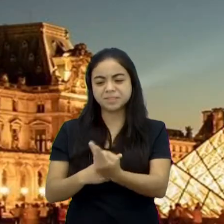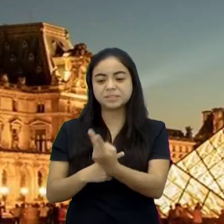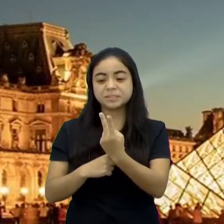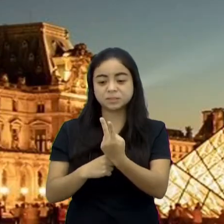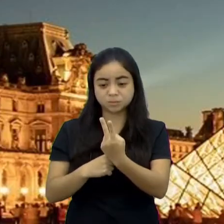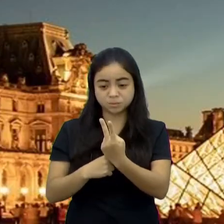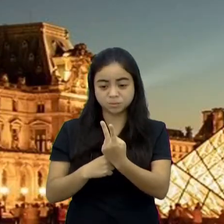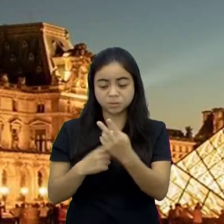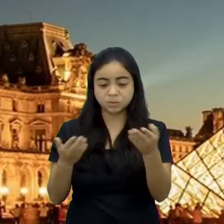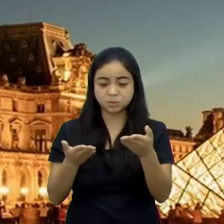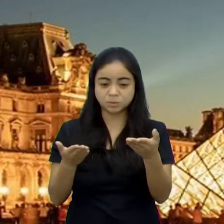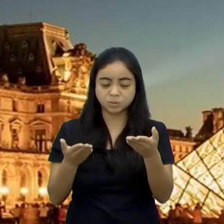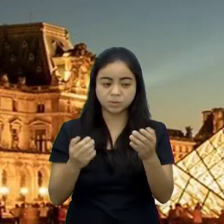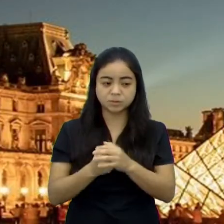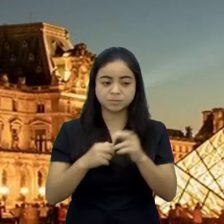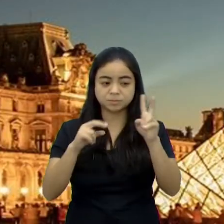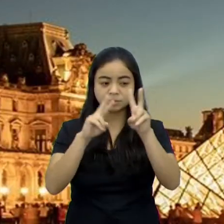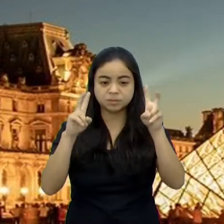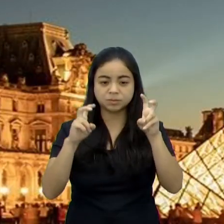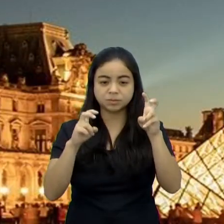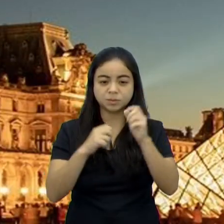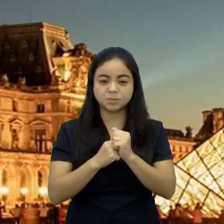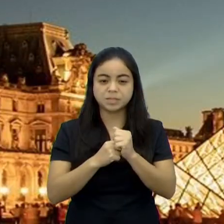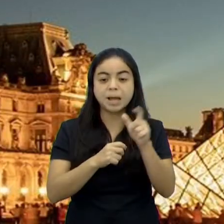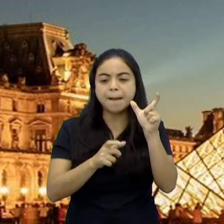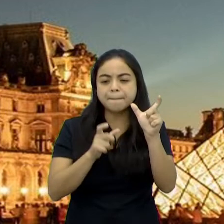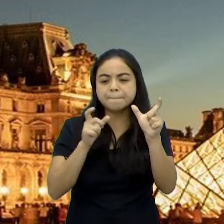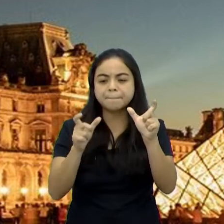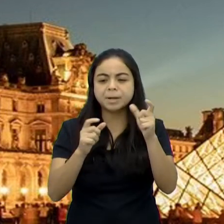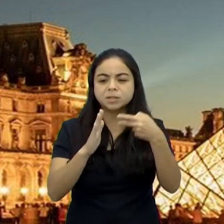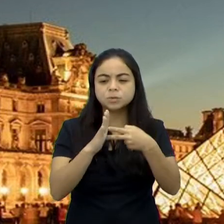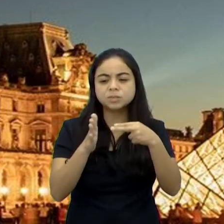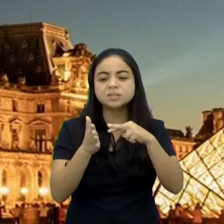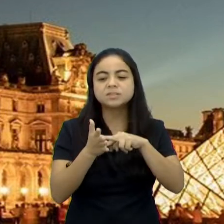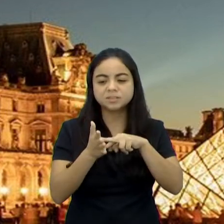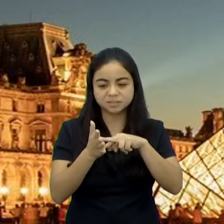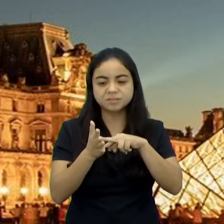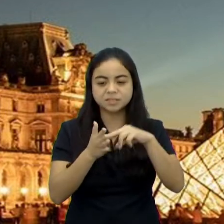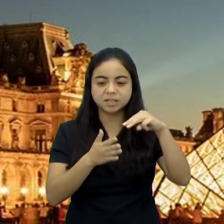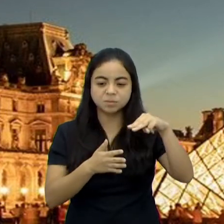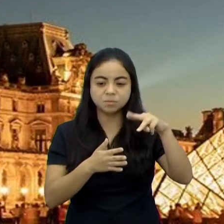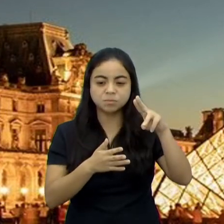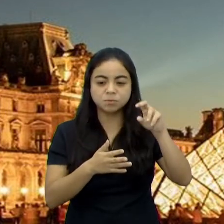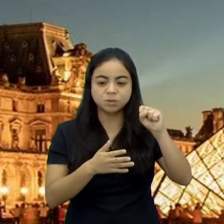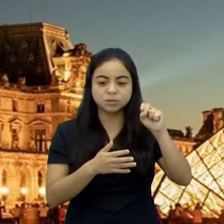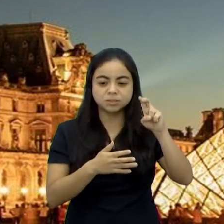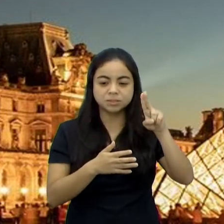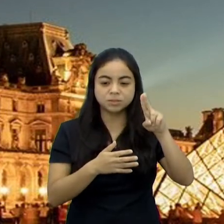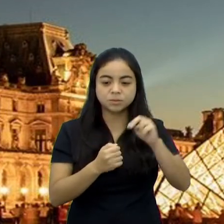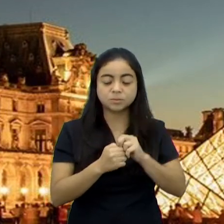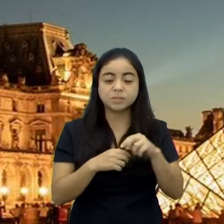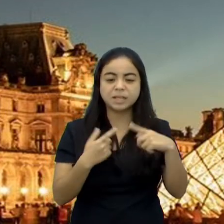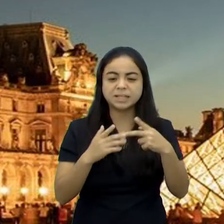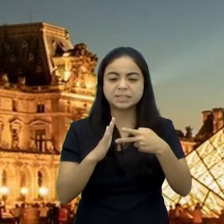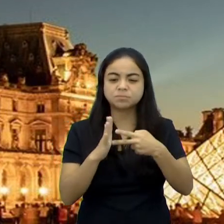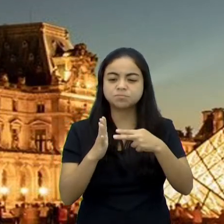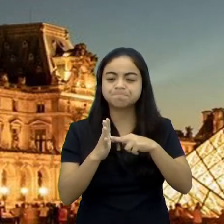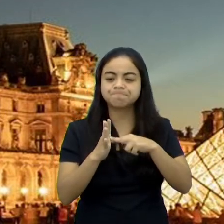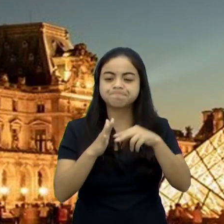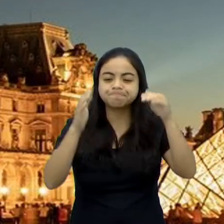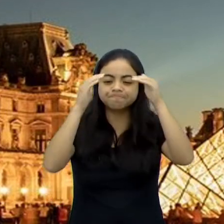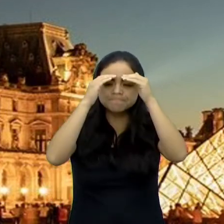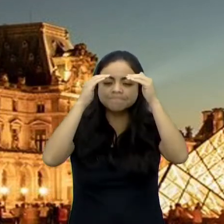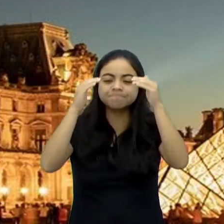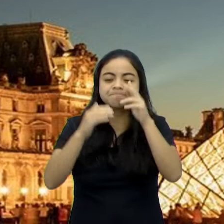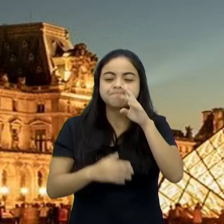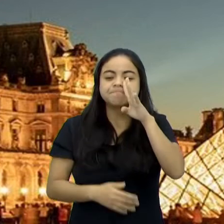relação à etimologia da palavra mesmo, museu, com essa questão da admiração. Quando a gente